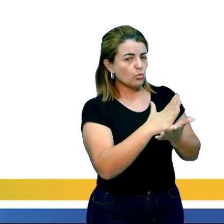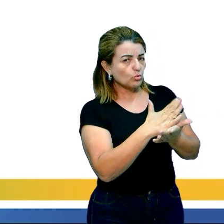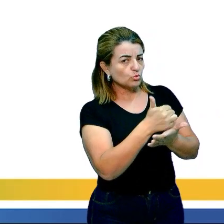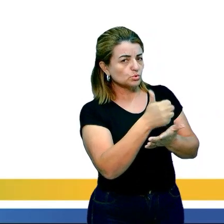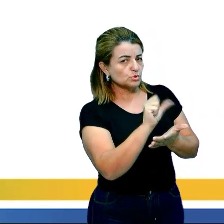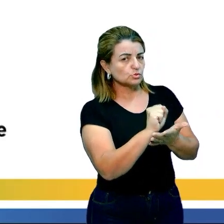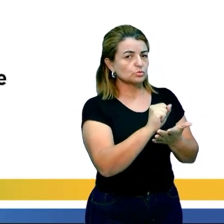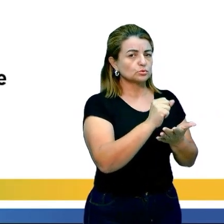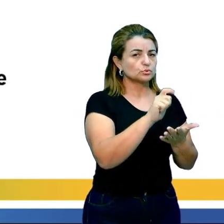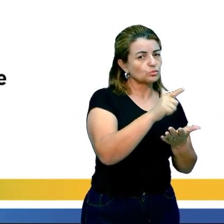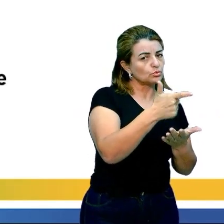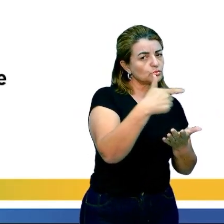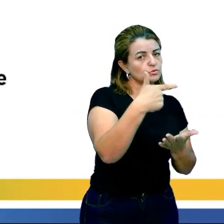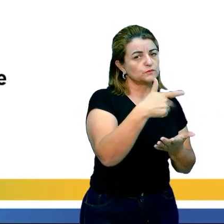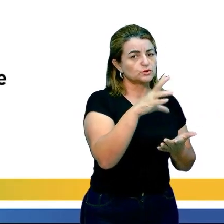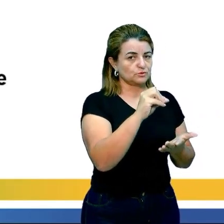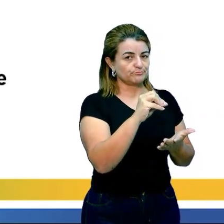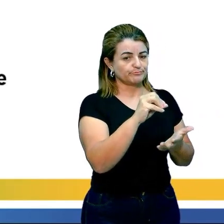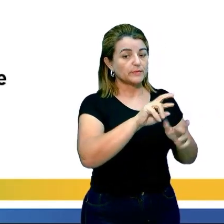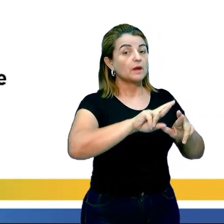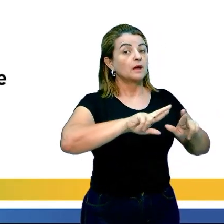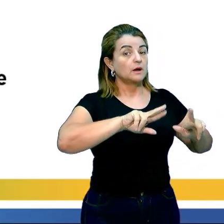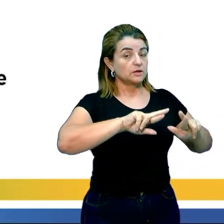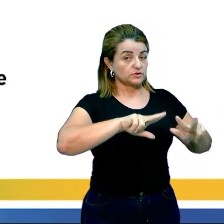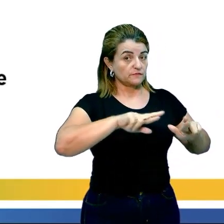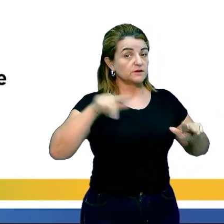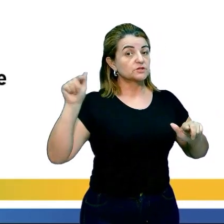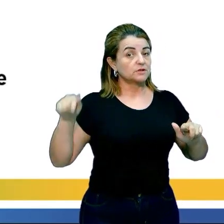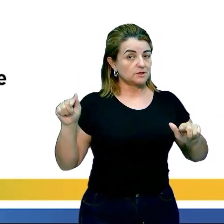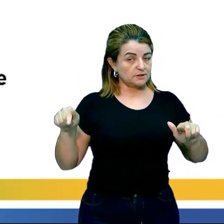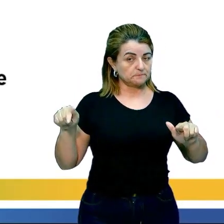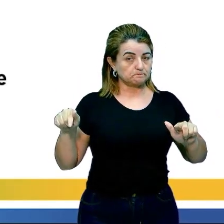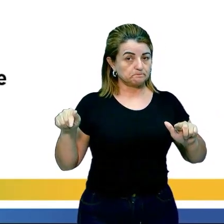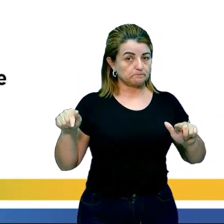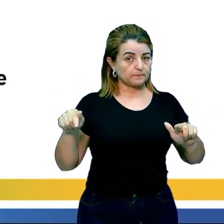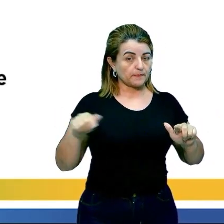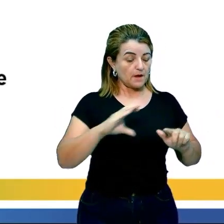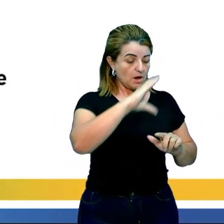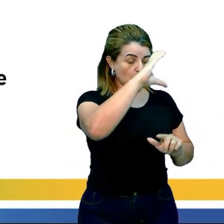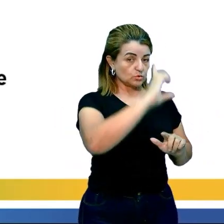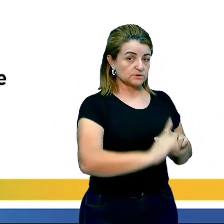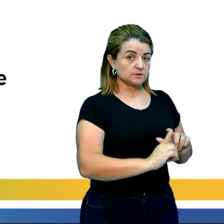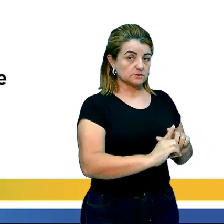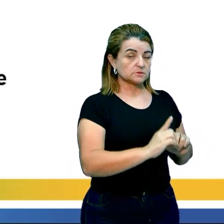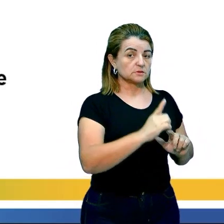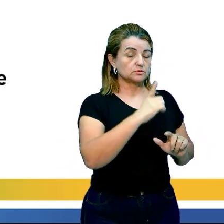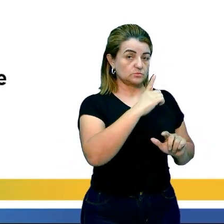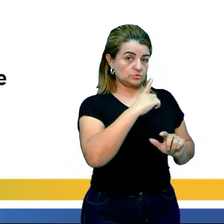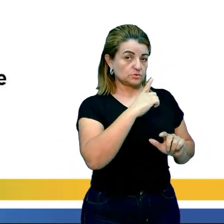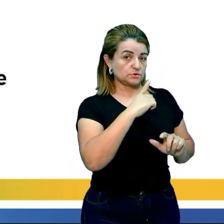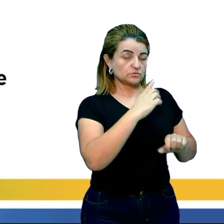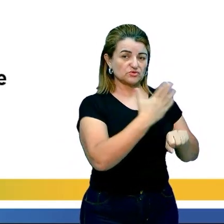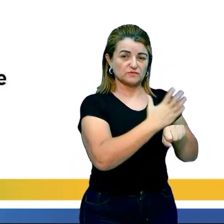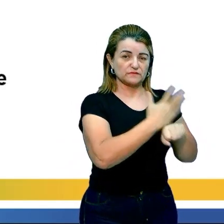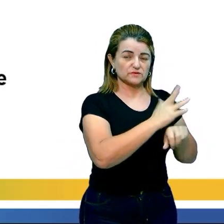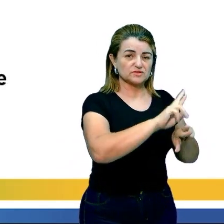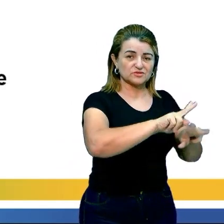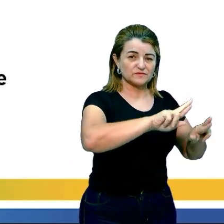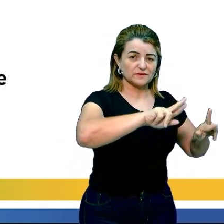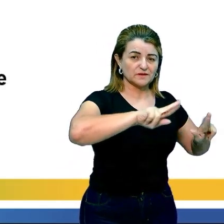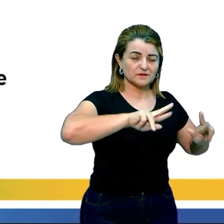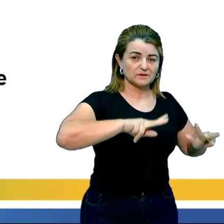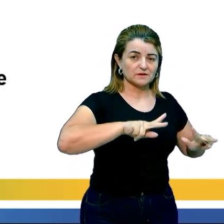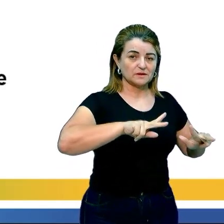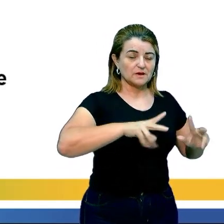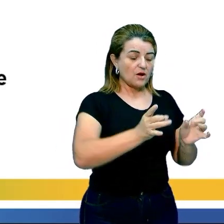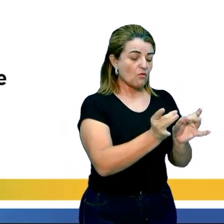20 anos Diferentemente também de Esparta os cidadãos exerciam diferentes atividades como